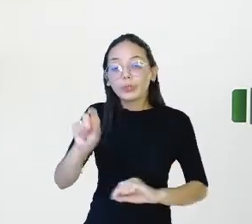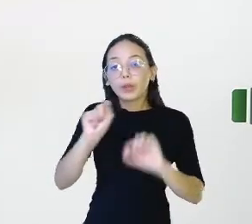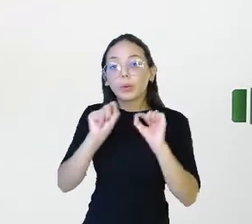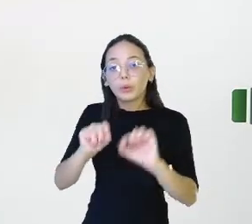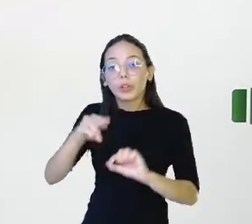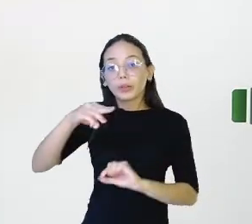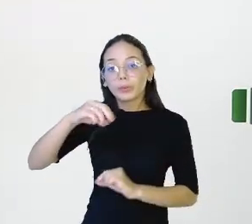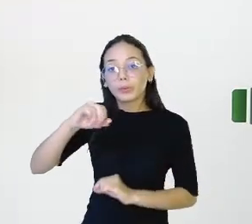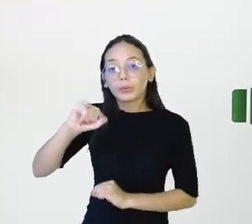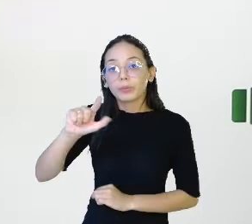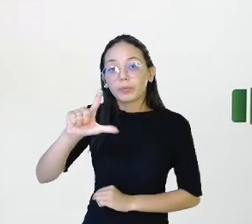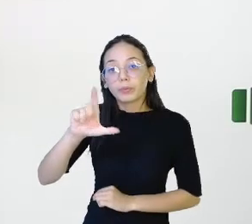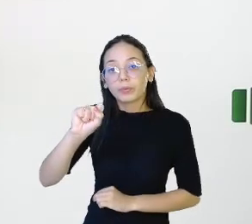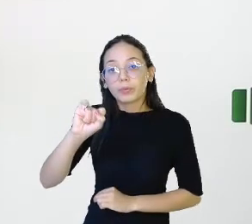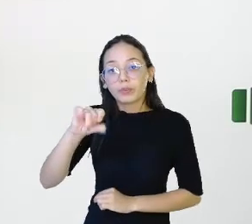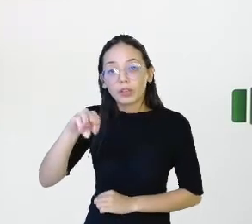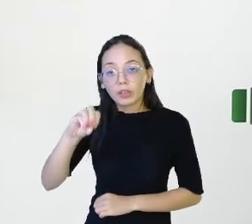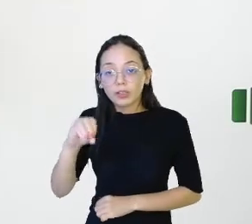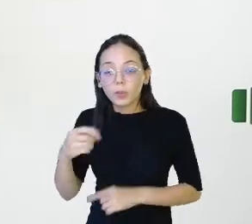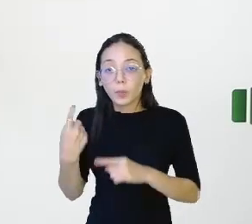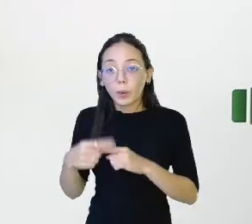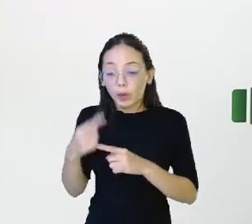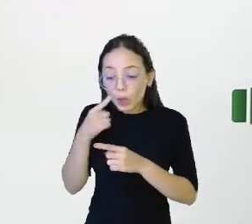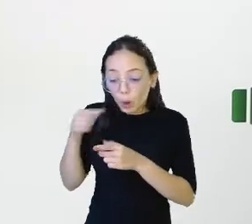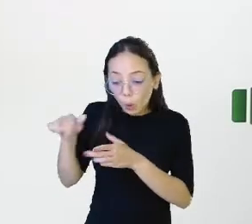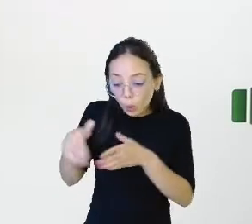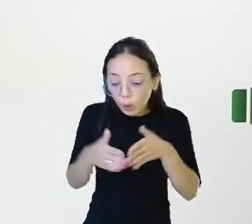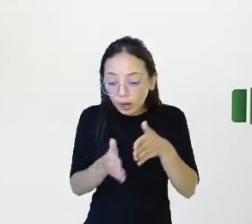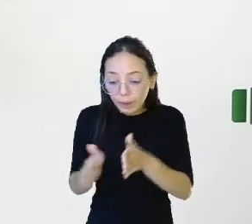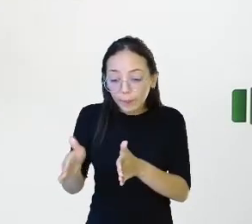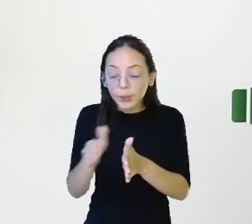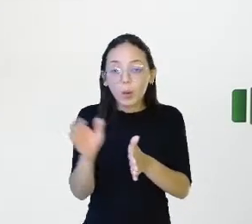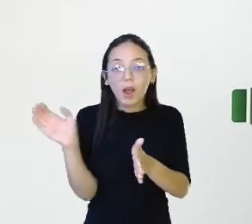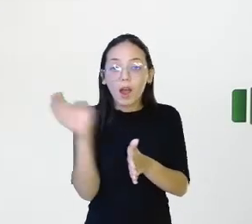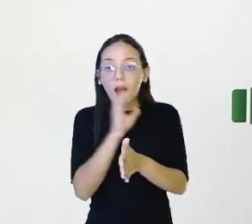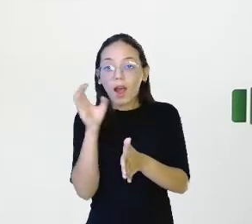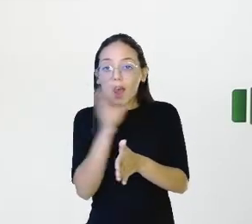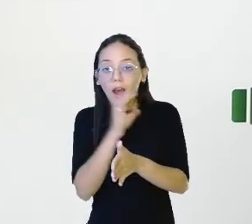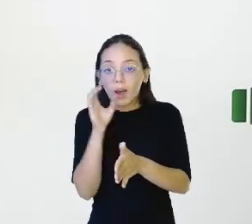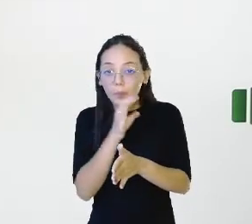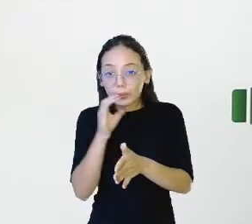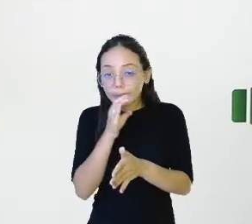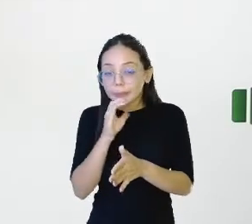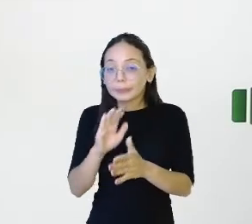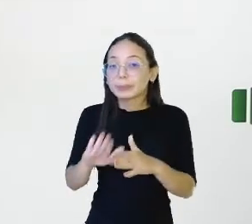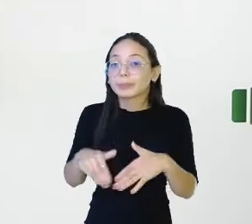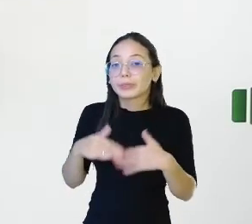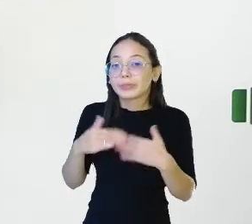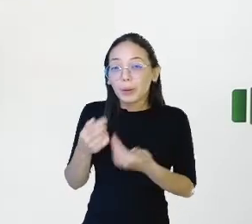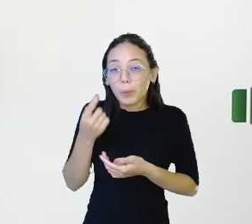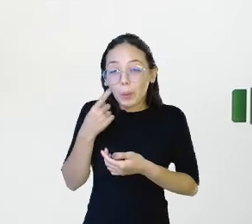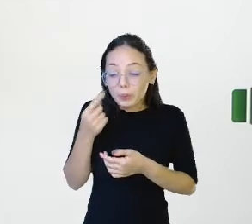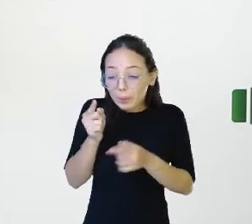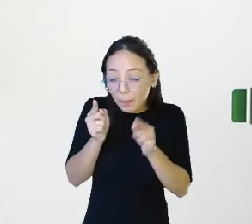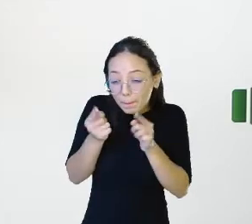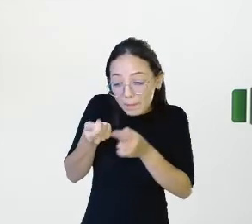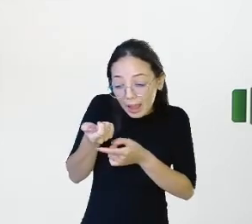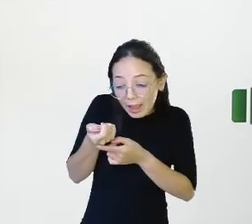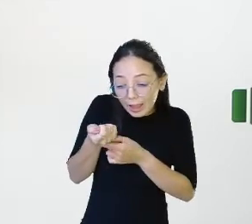milesimais porque o percurso acontece de forma muito rápida. Então, uma pequena